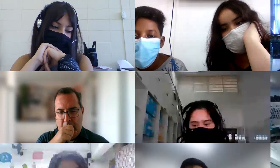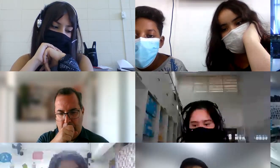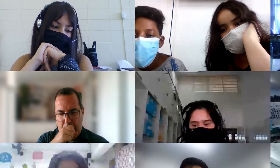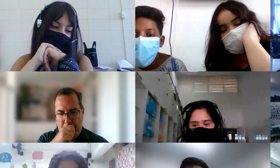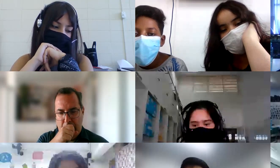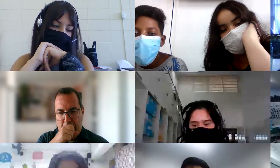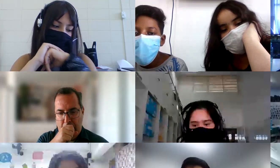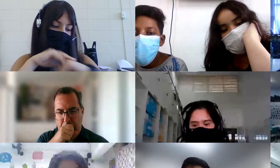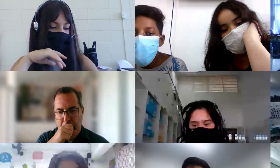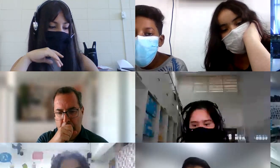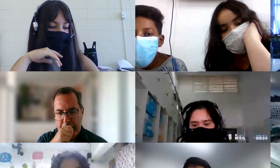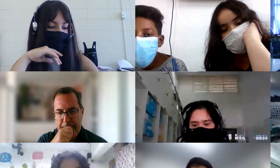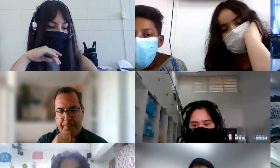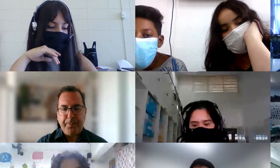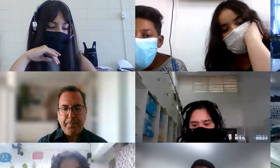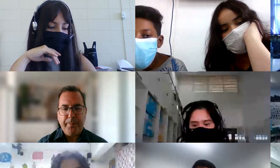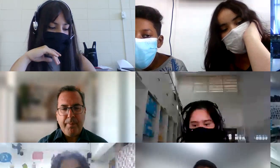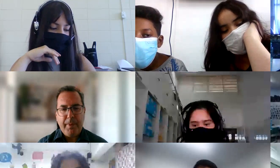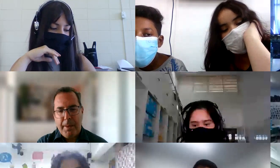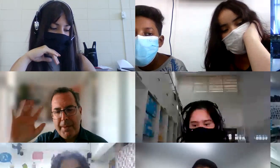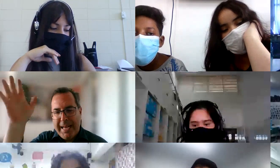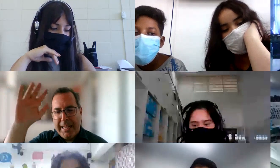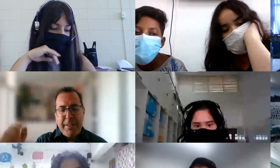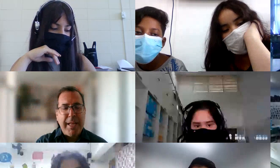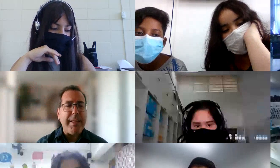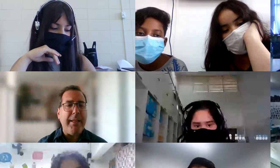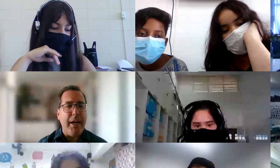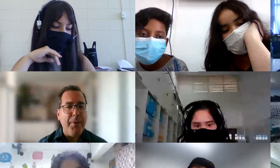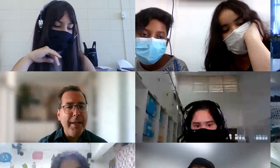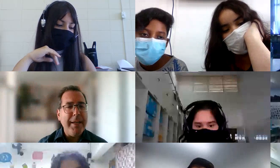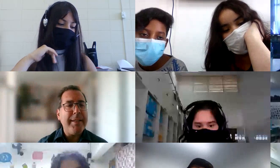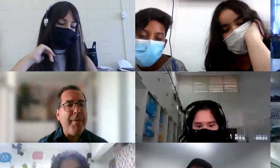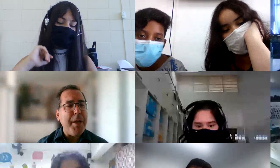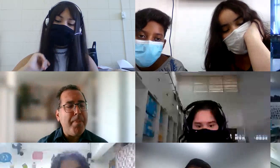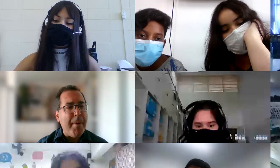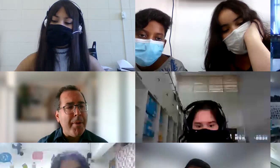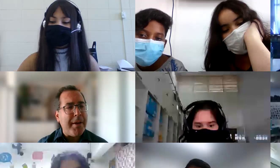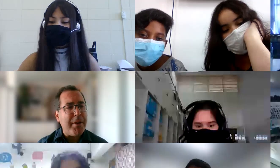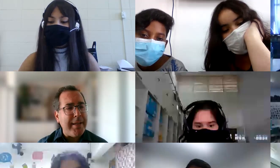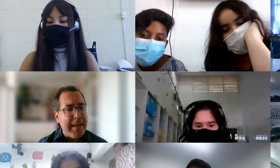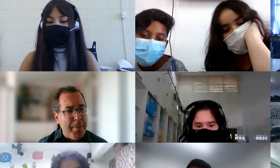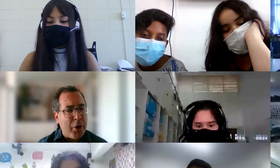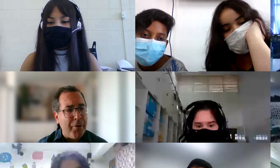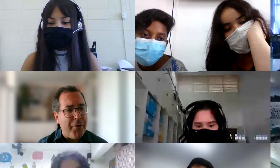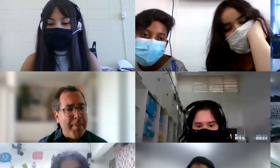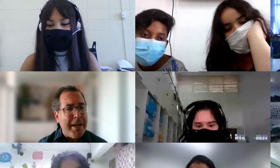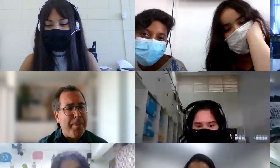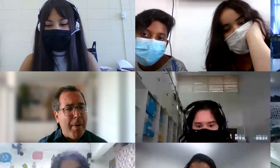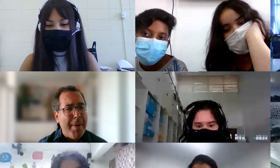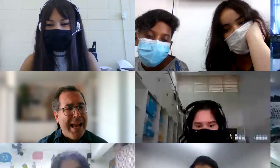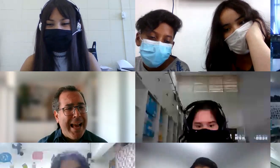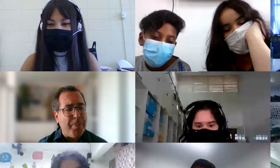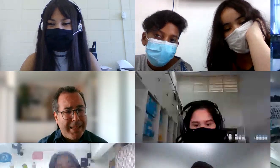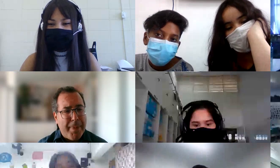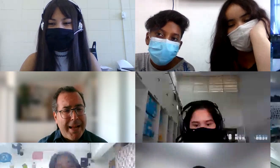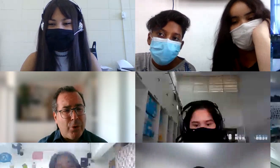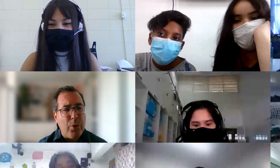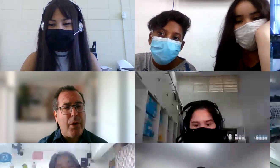Então, muito obrigada, gente. Obrigada a vocês, então. Salva de palmas para vocês. Abre o microfone e